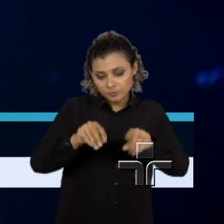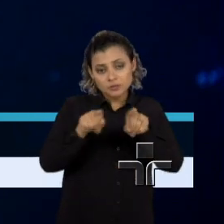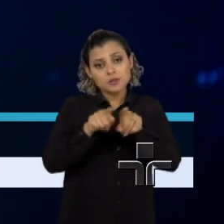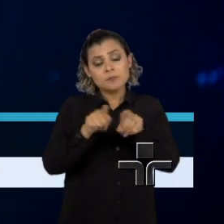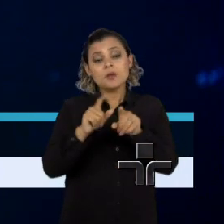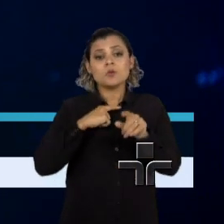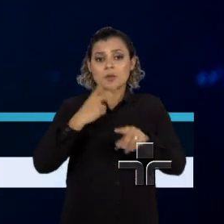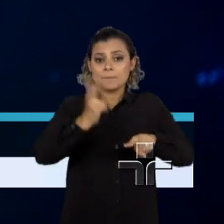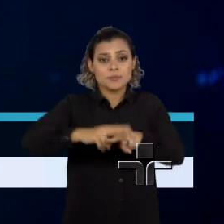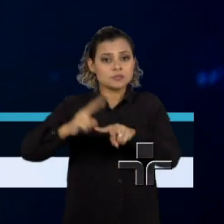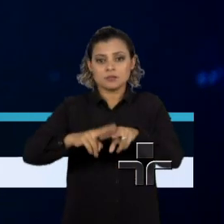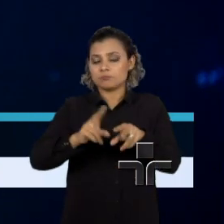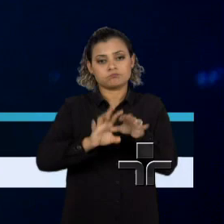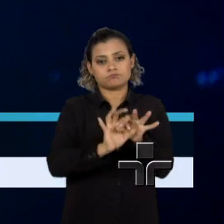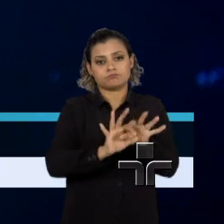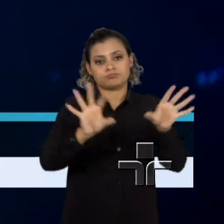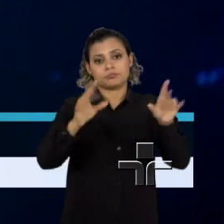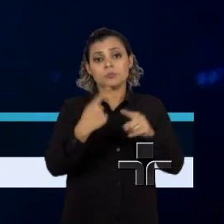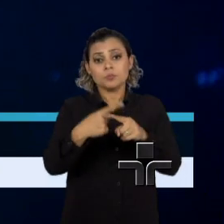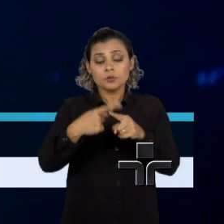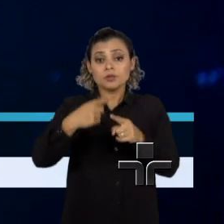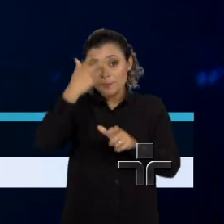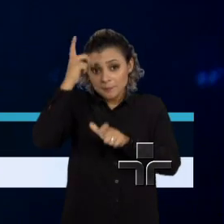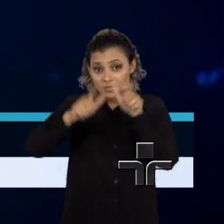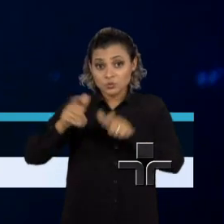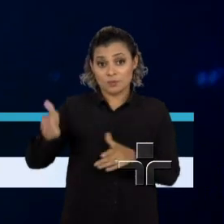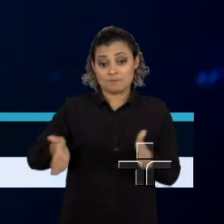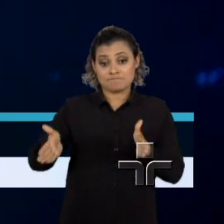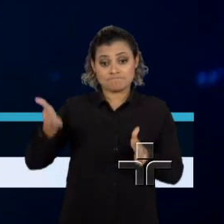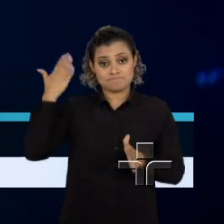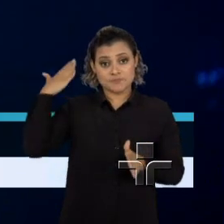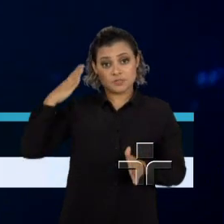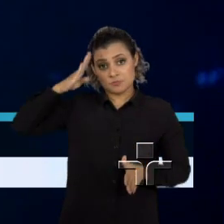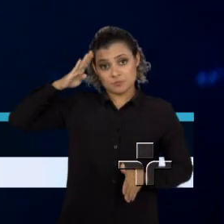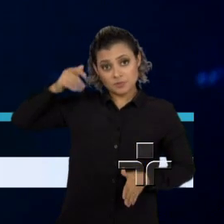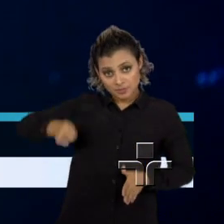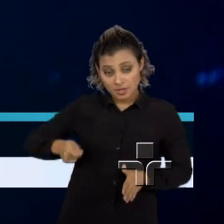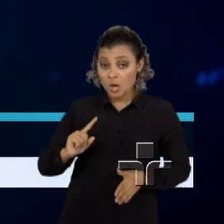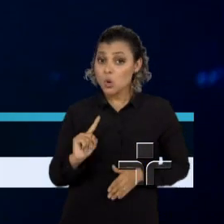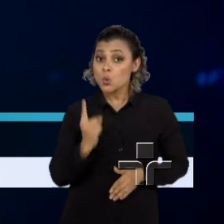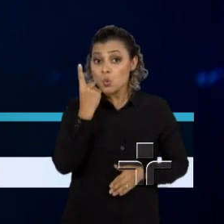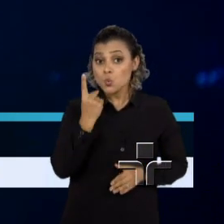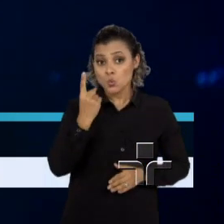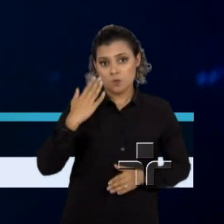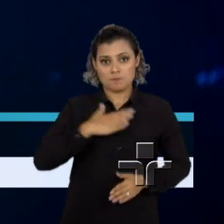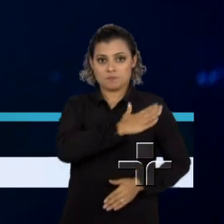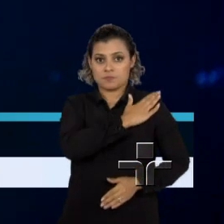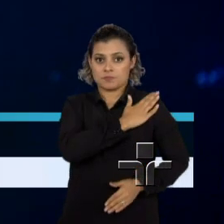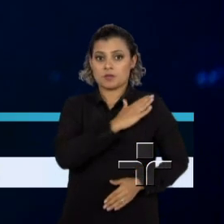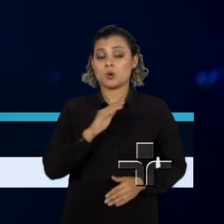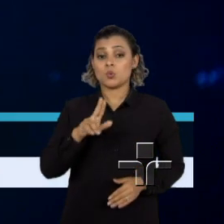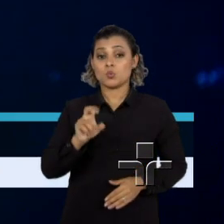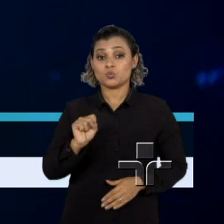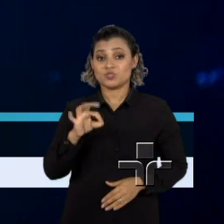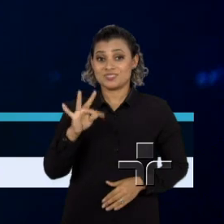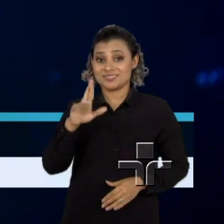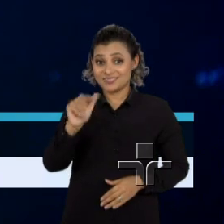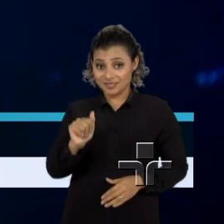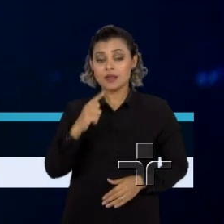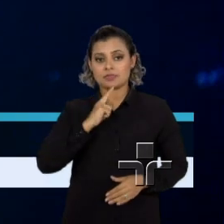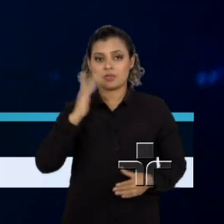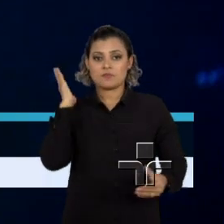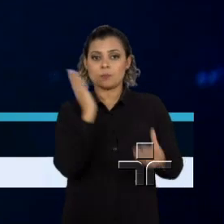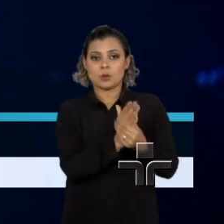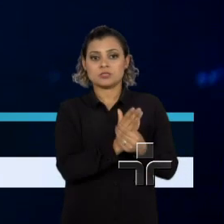garantir proteção a quem atuava em nome do regime militar. Até hoje, apenas o militar Carlos Alberto Brilhante Ustra foi processado